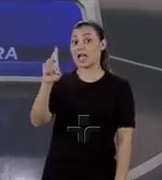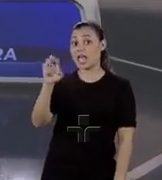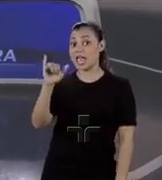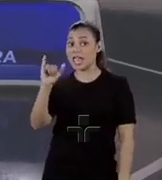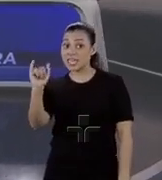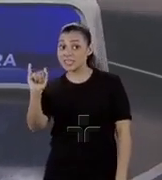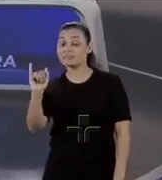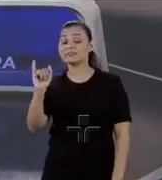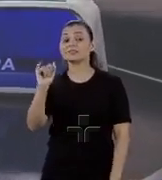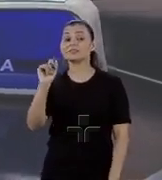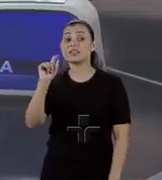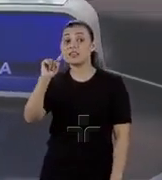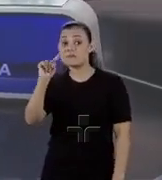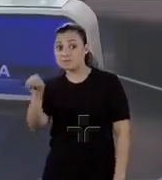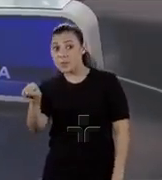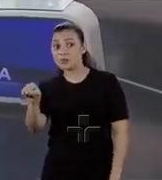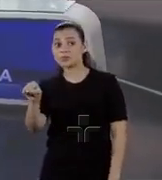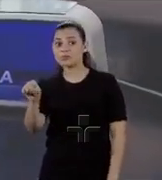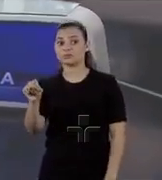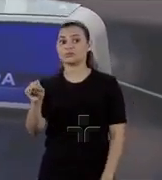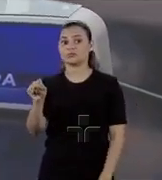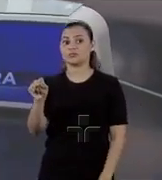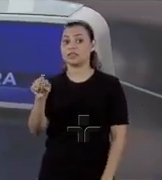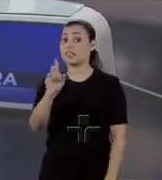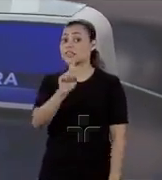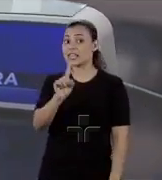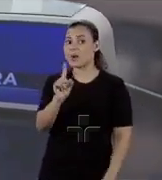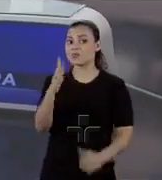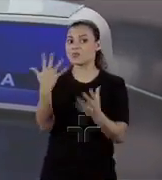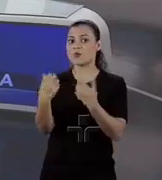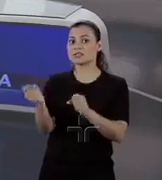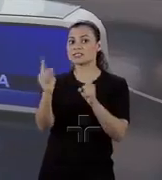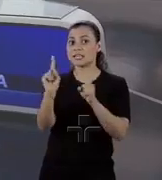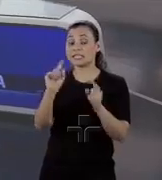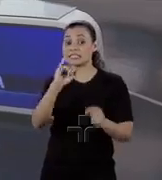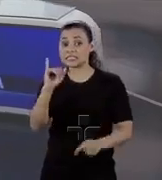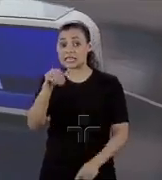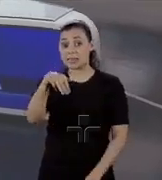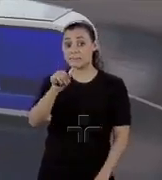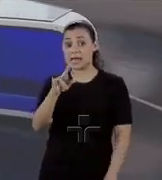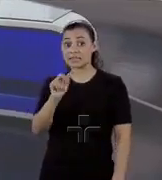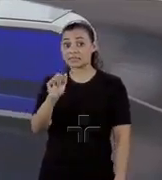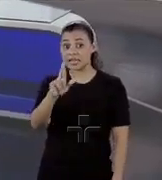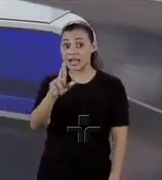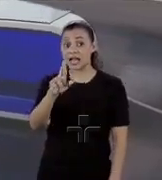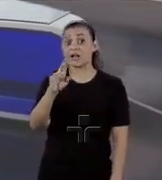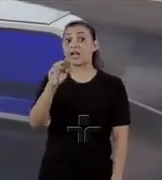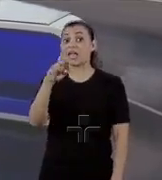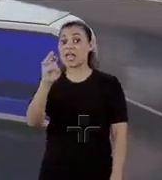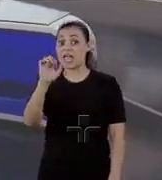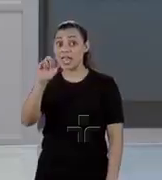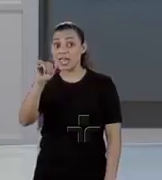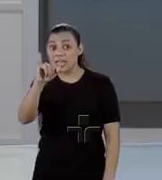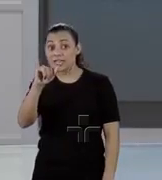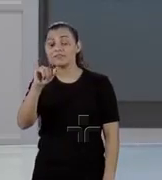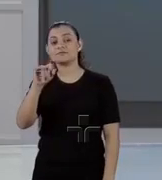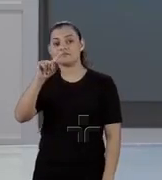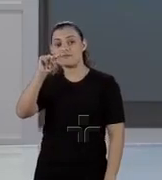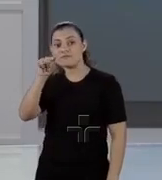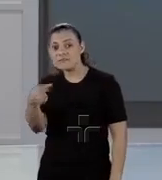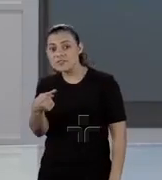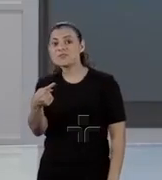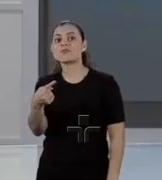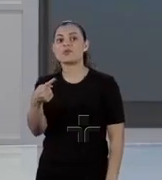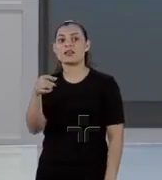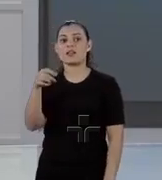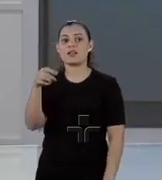rei não. É crime, né? Muda tudo. É que assim, língua é um bicho vivo, né? A língua é um bicho